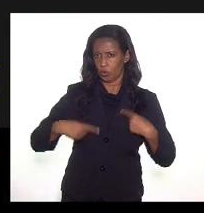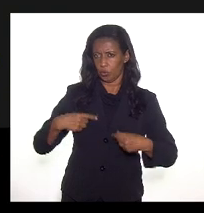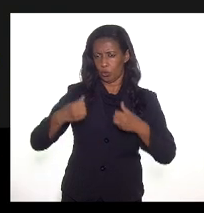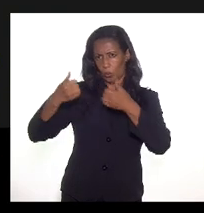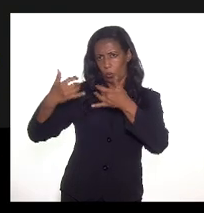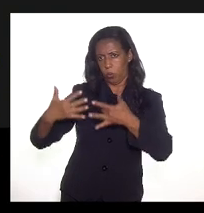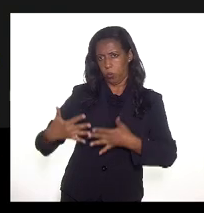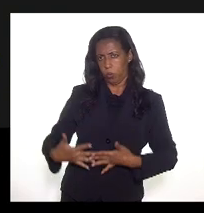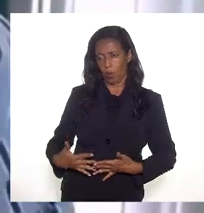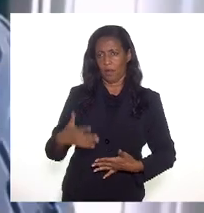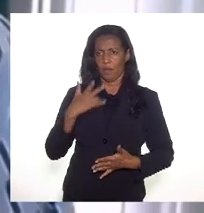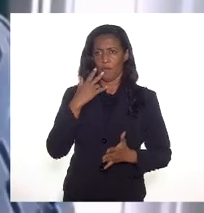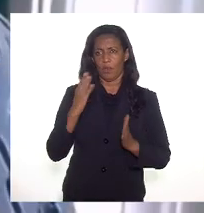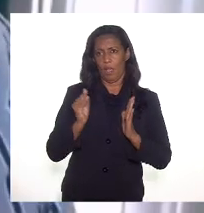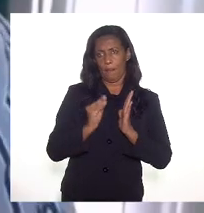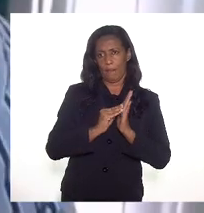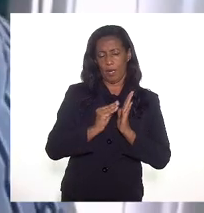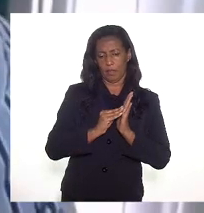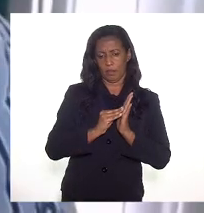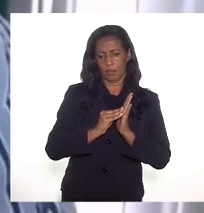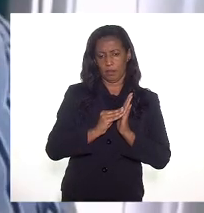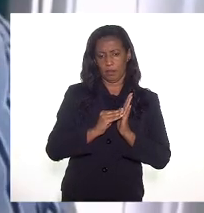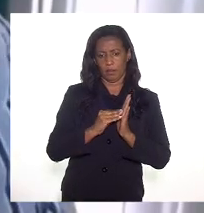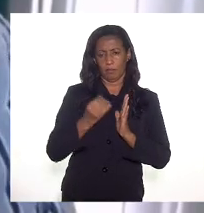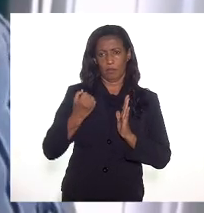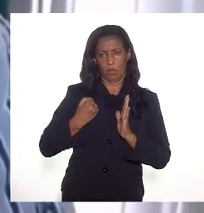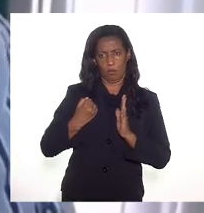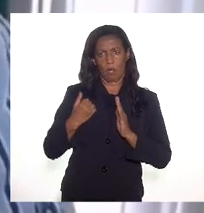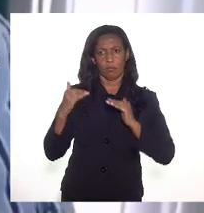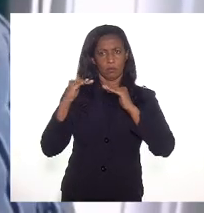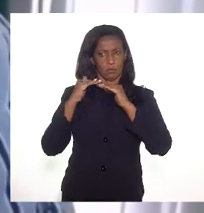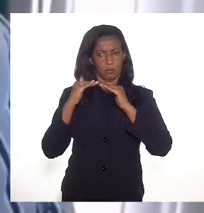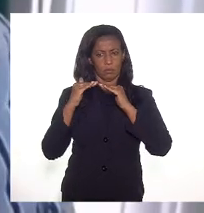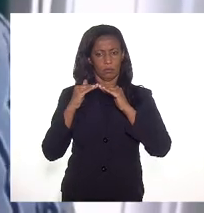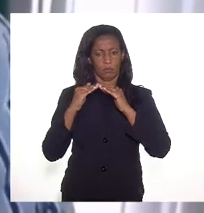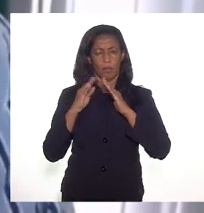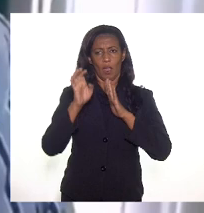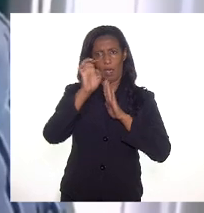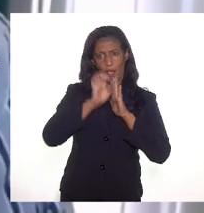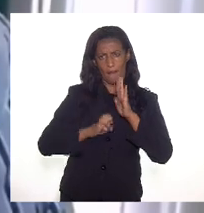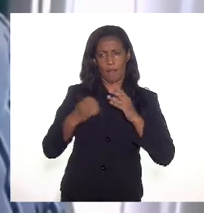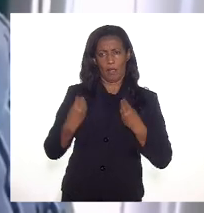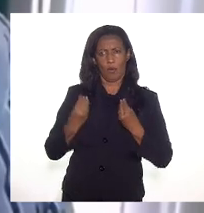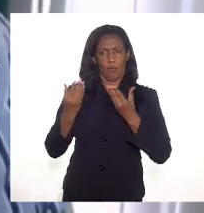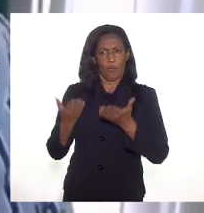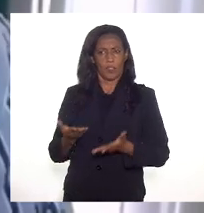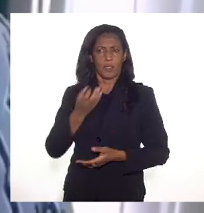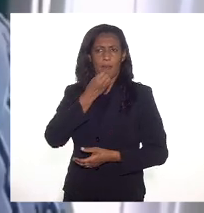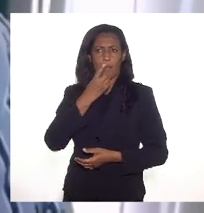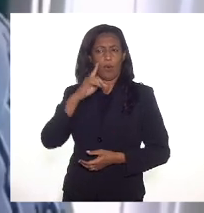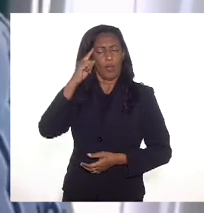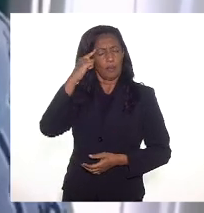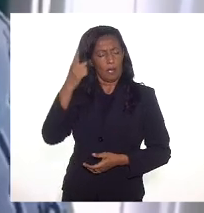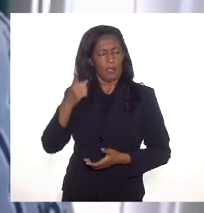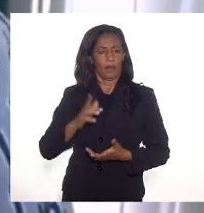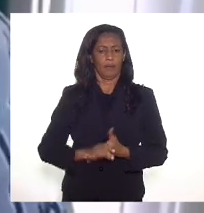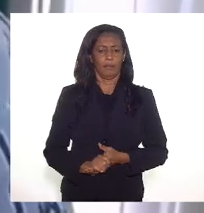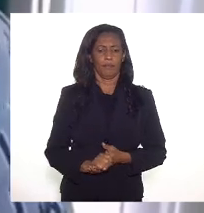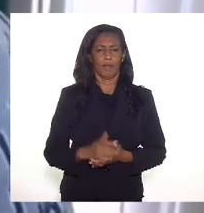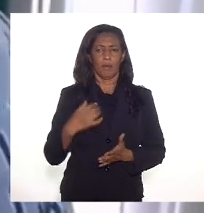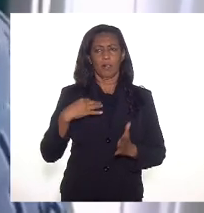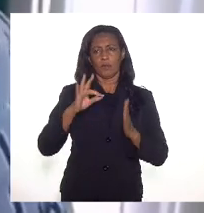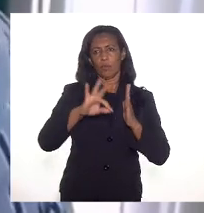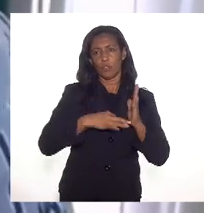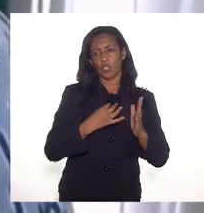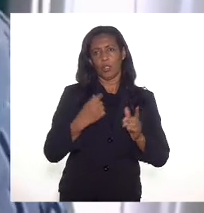dar um parecer sucinto aqui na comissão, no mérito favorável, eu ofereci emendas ao projeto, é uma boa ideia do deputado Flávio Serafini, mas eu vou me inscrever